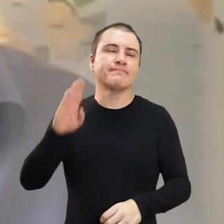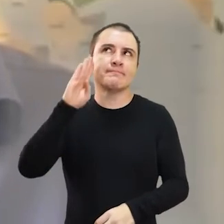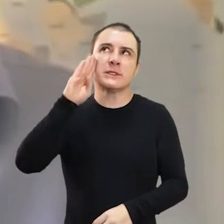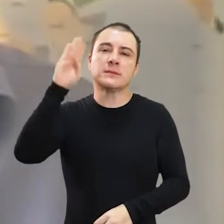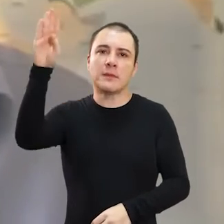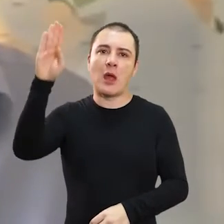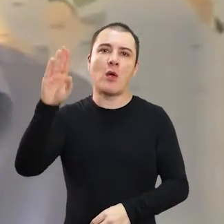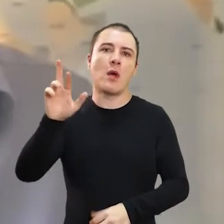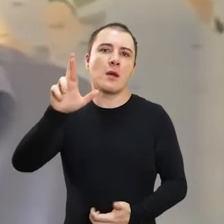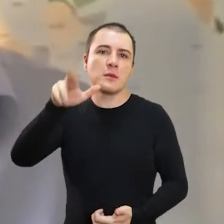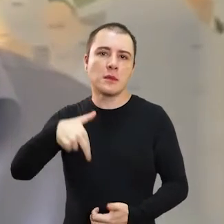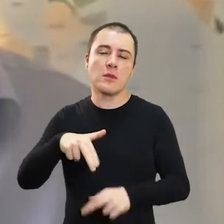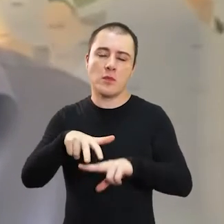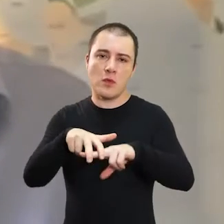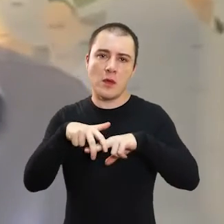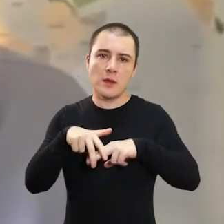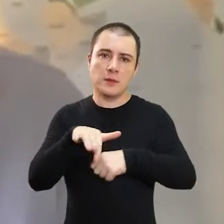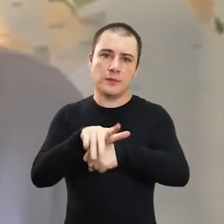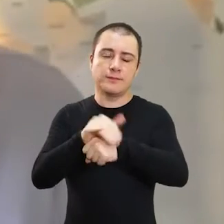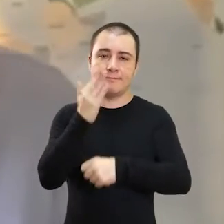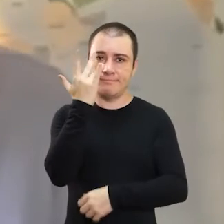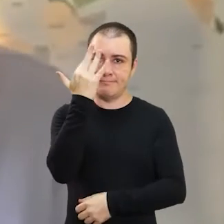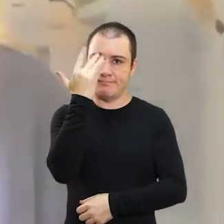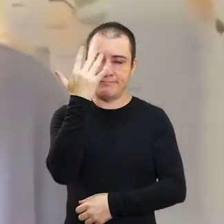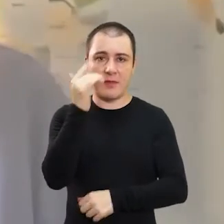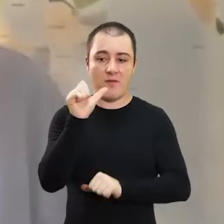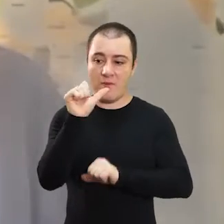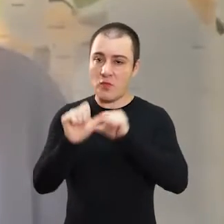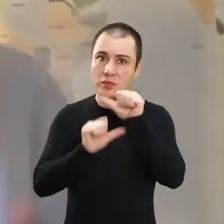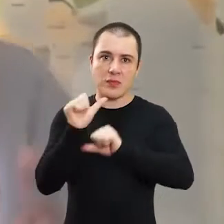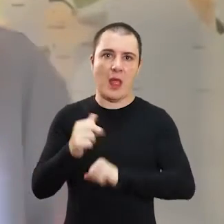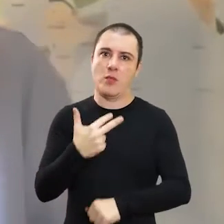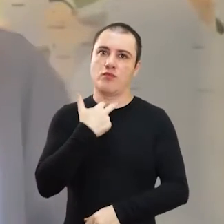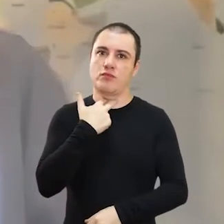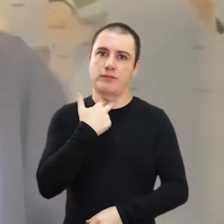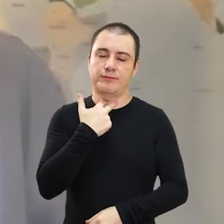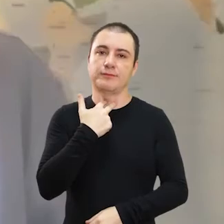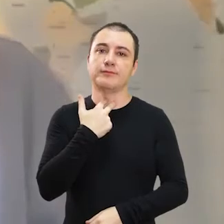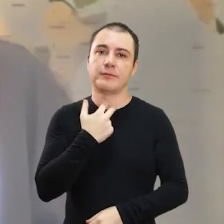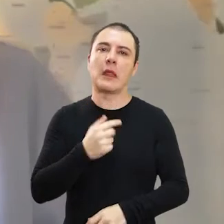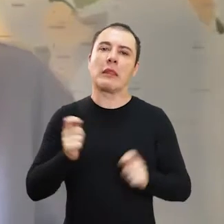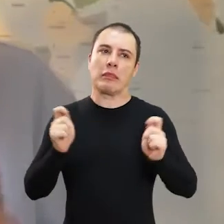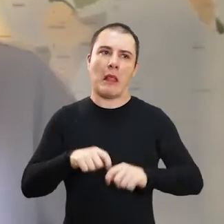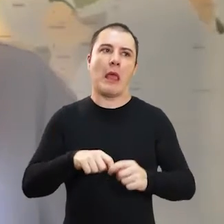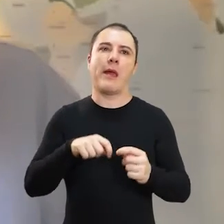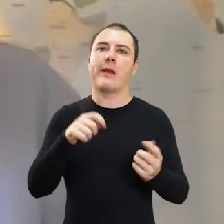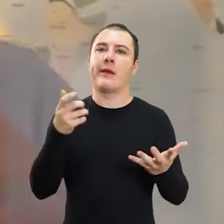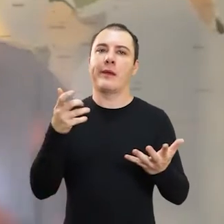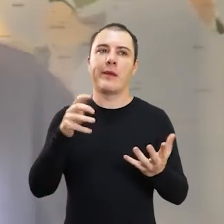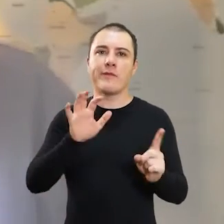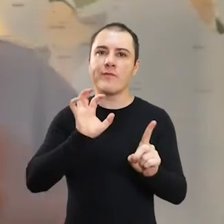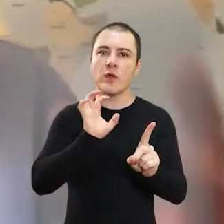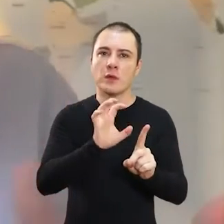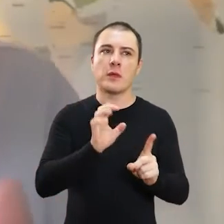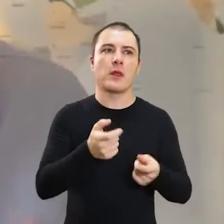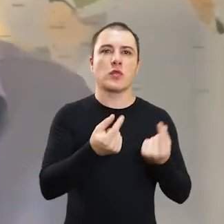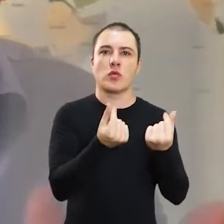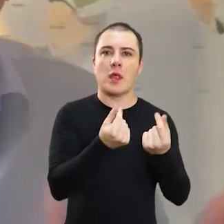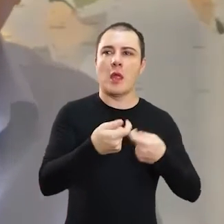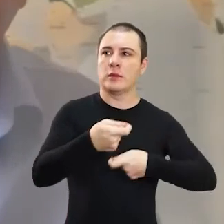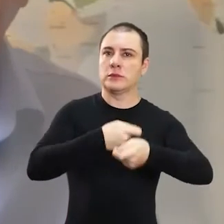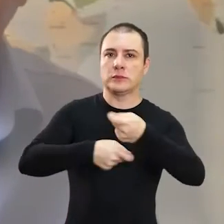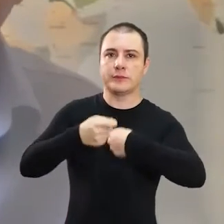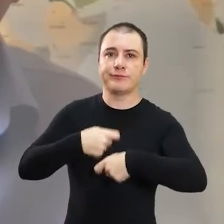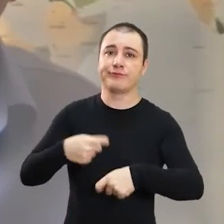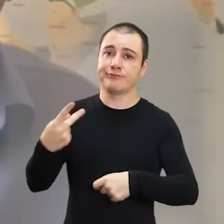causa de cegueira irreversível que nós temos. Então, é um impacto, né, econômico, social e financeiro